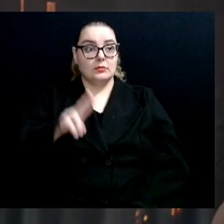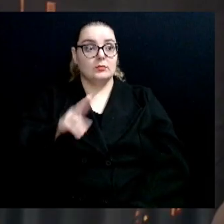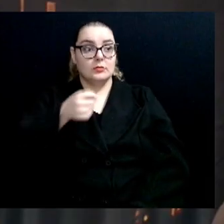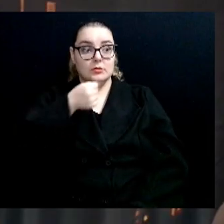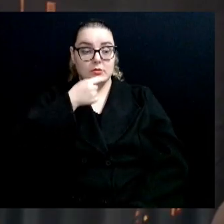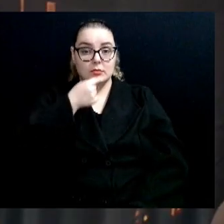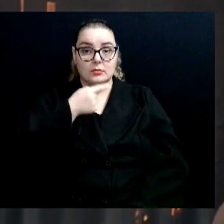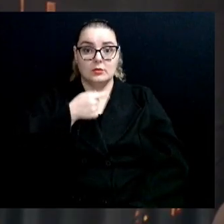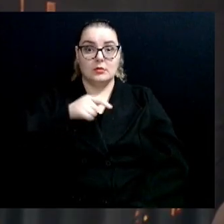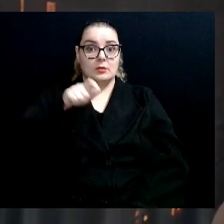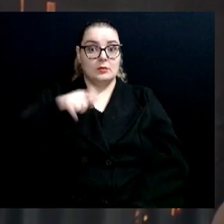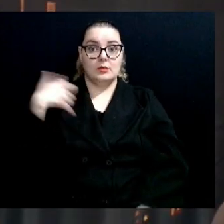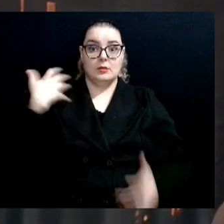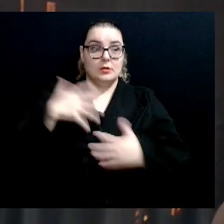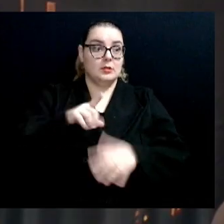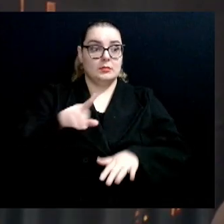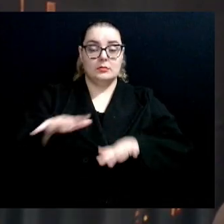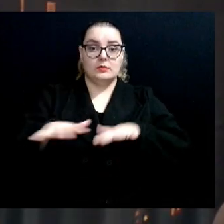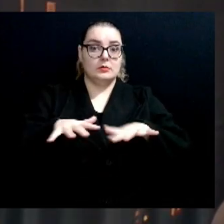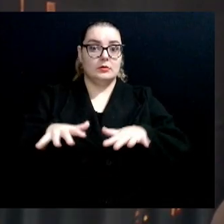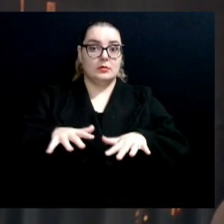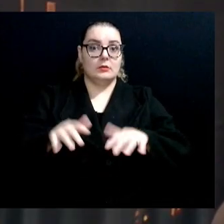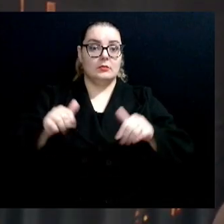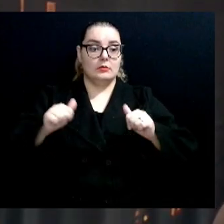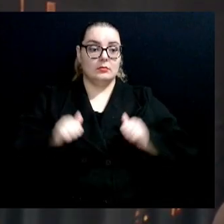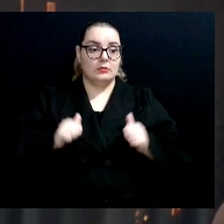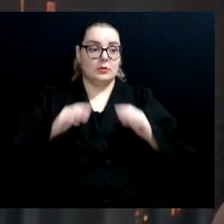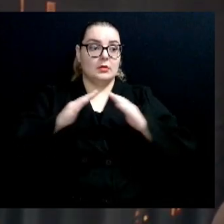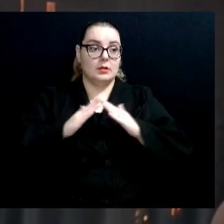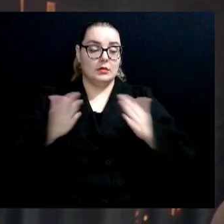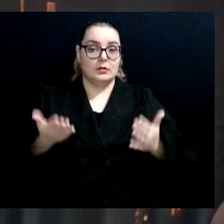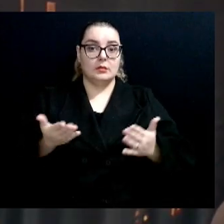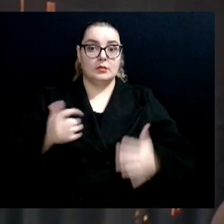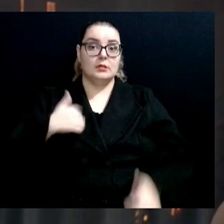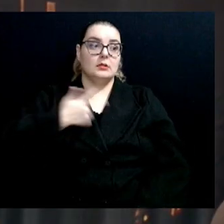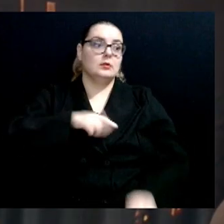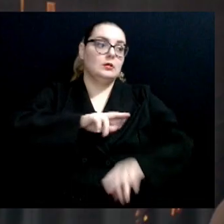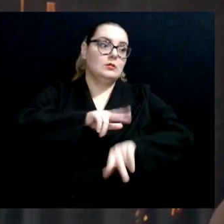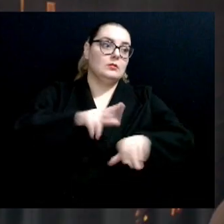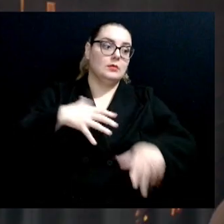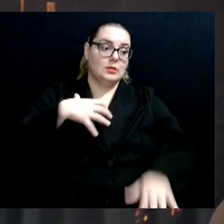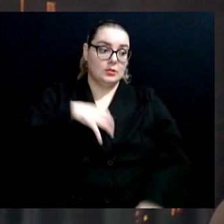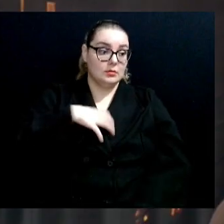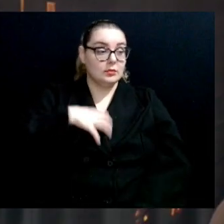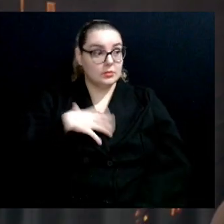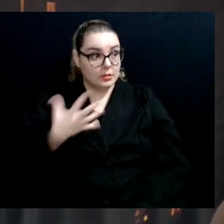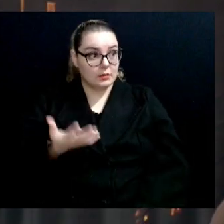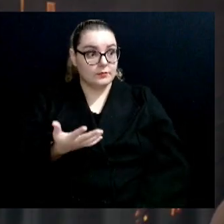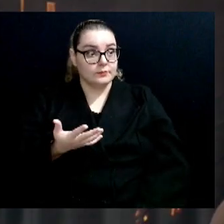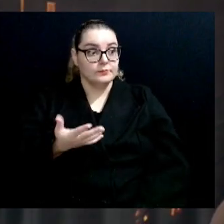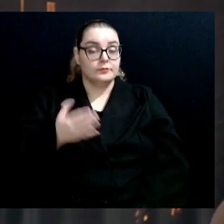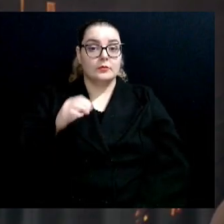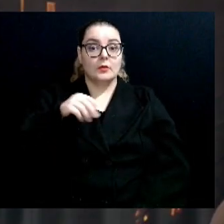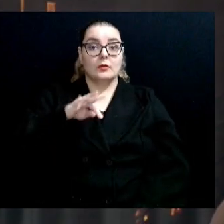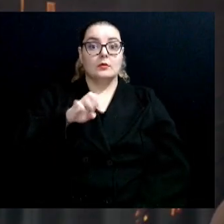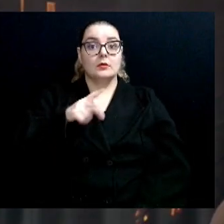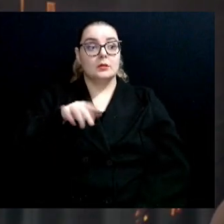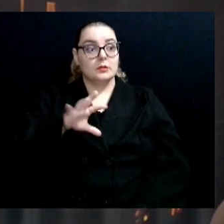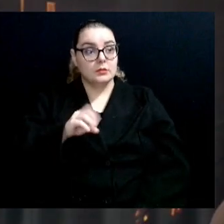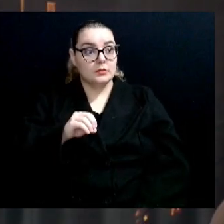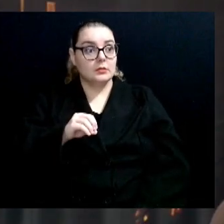se movimente, fique em casa. Então nós temos várias formas de contenção, de impedimento